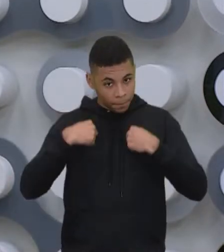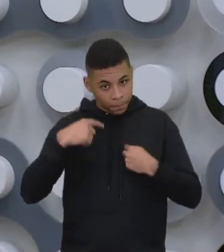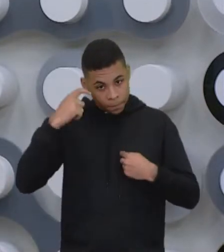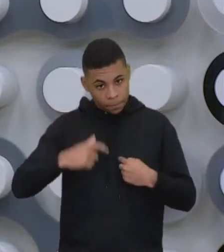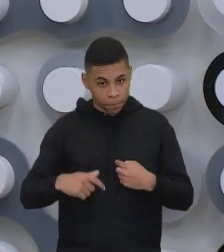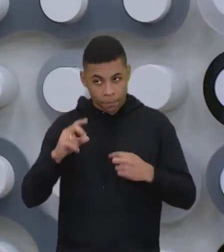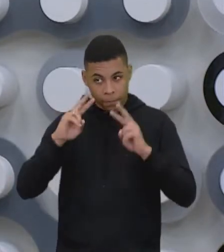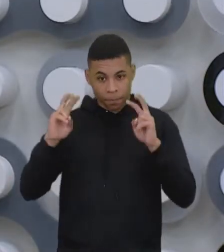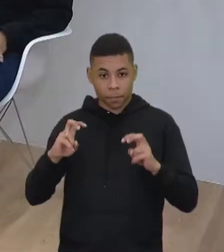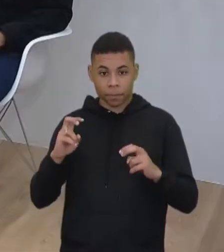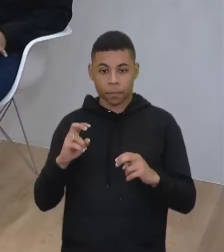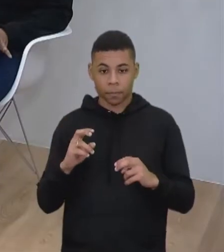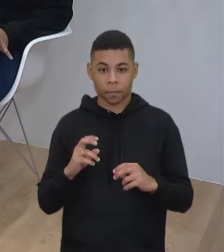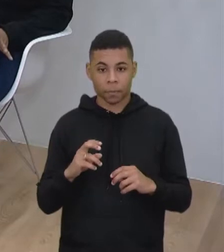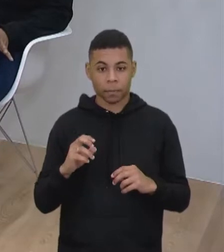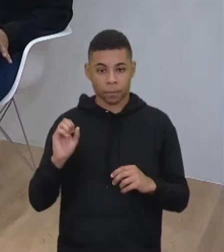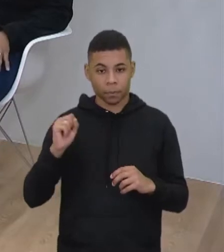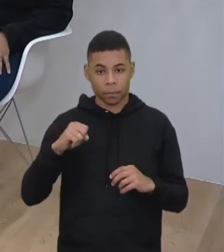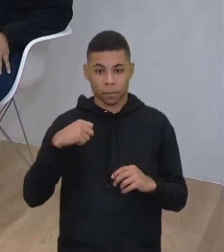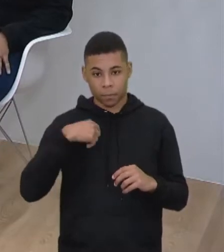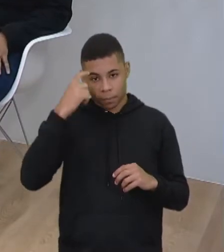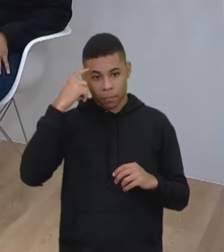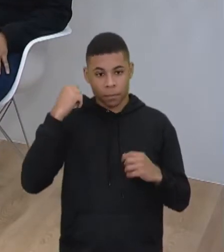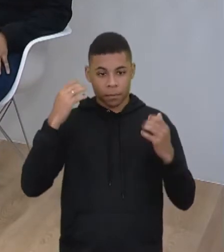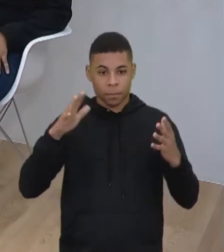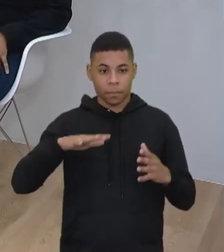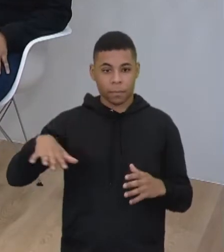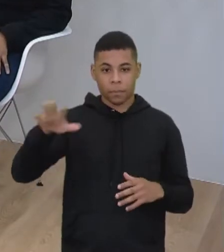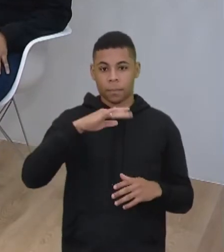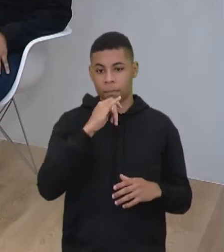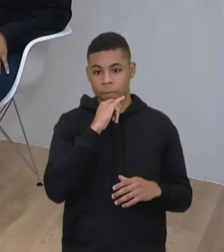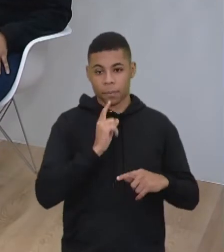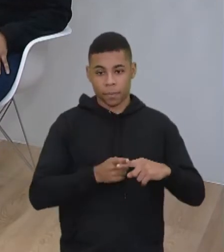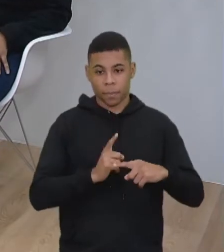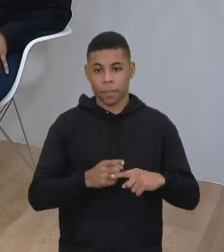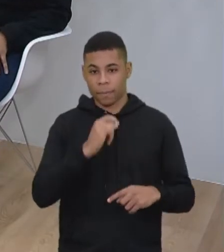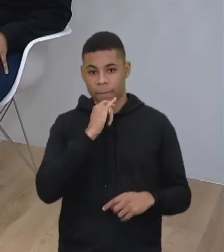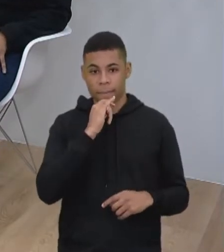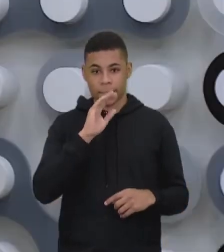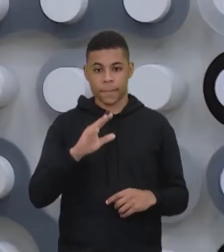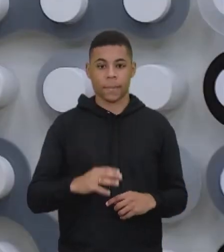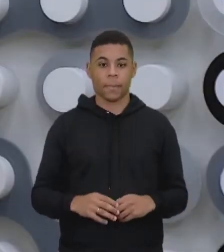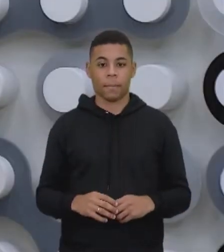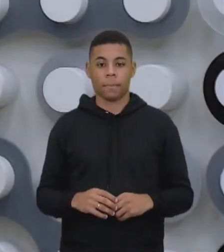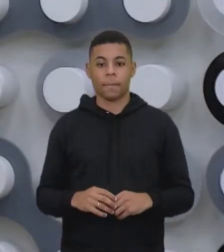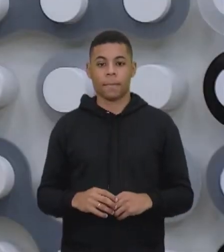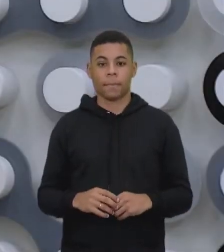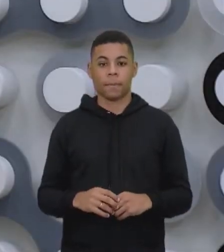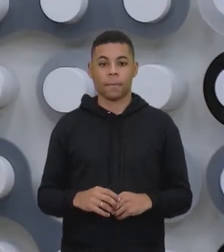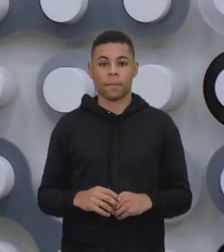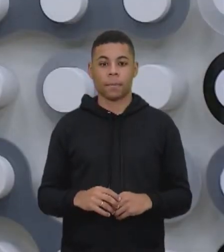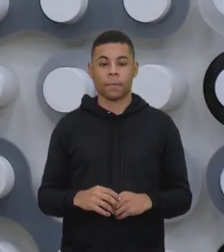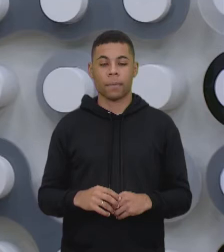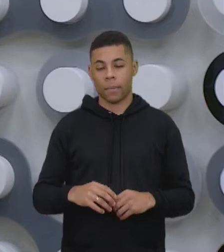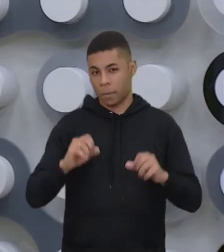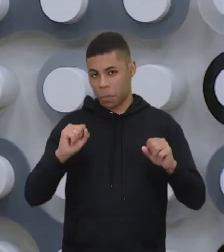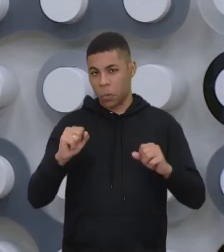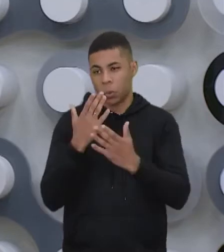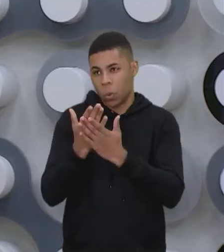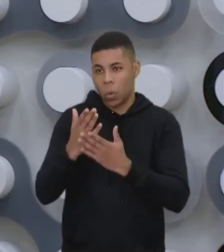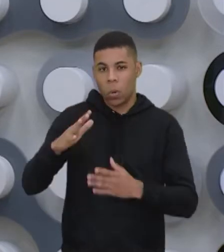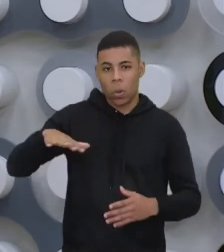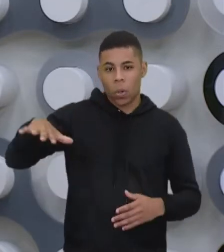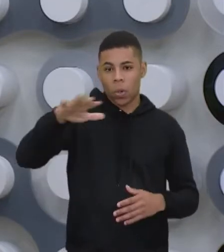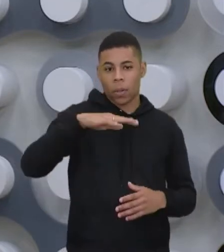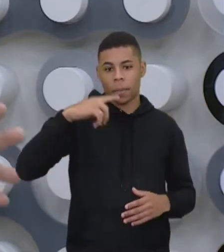vamos falar do Observatório, senão a aula isso. Não fala sobre então, ele. Mas não, é porque assim, eu falei assim, olha, vocês podem ter na escola uma visão de que, olha, a